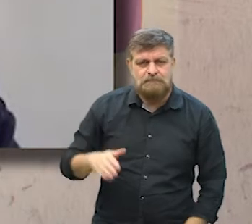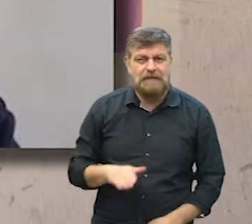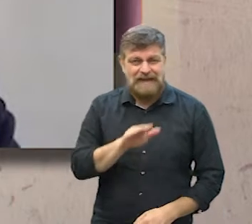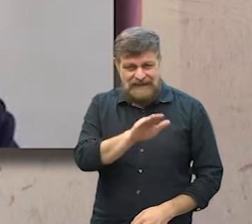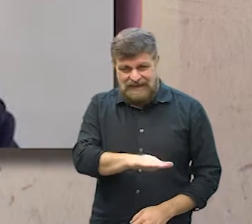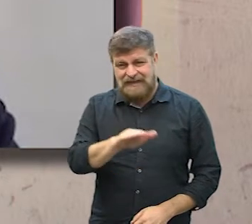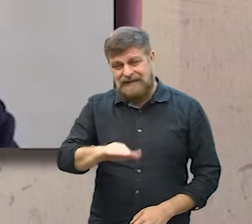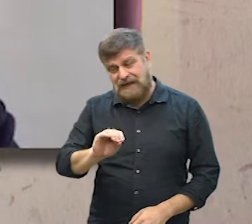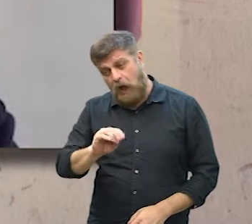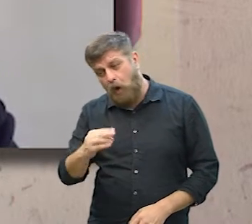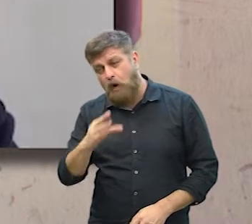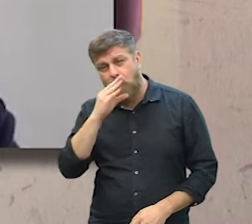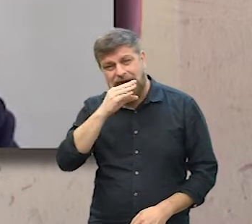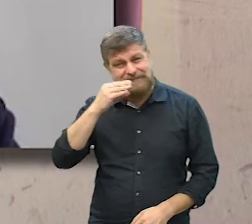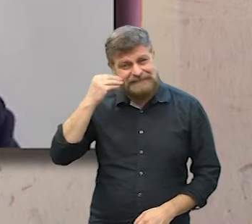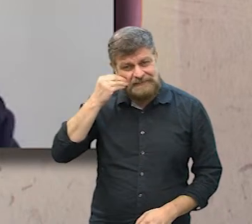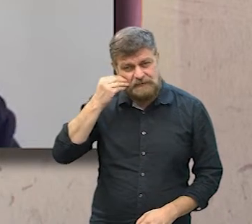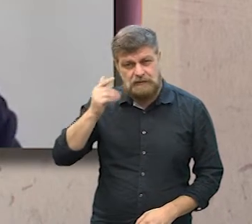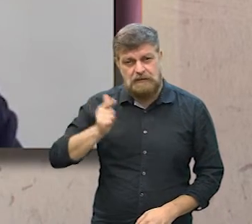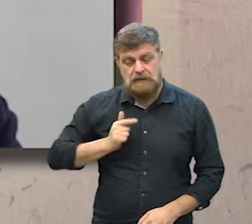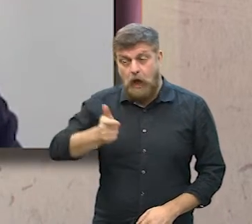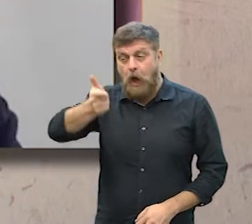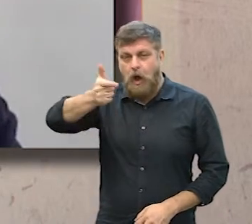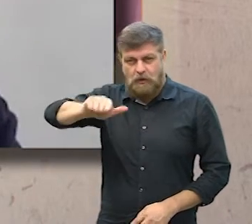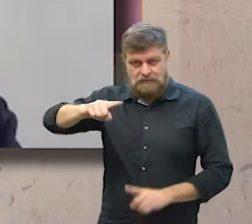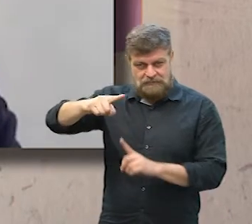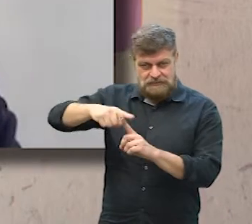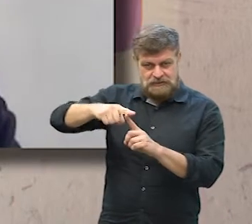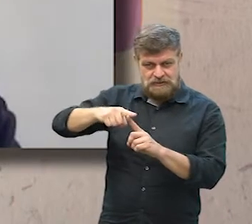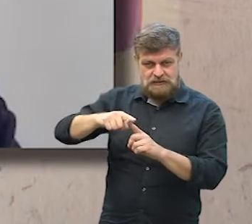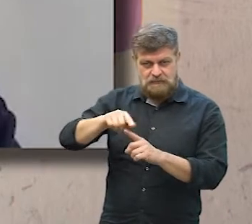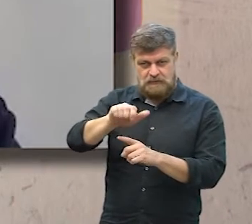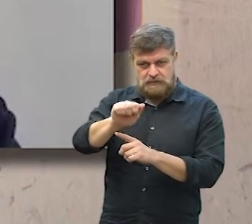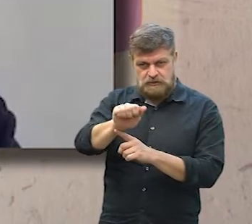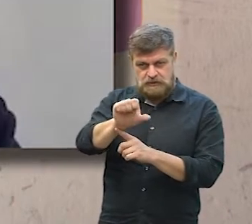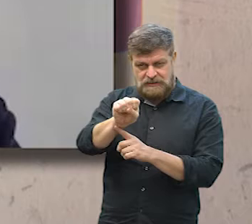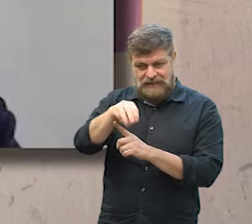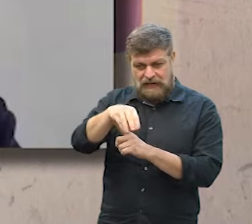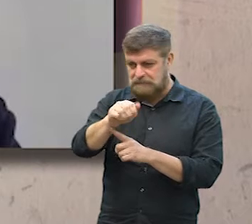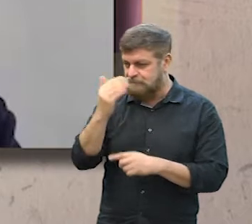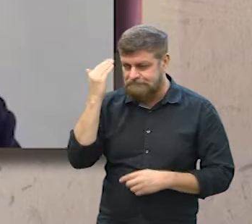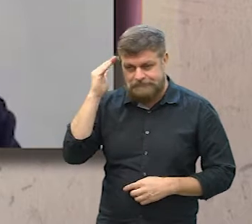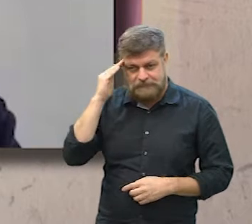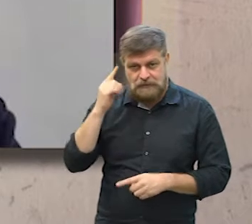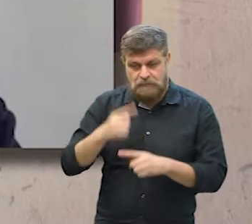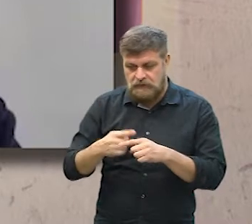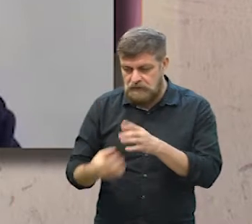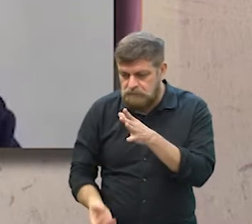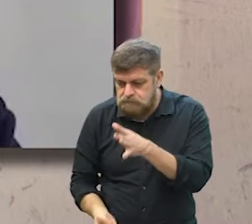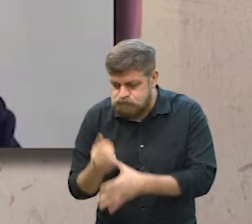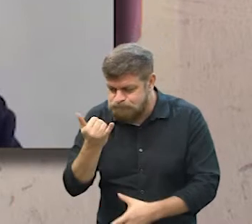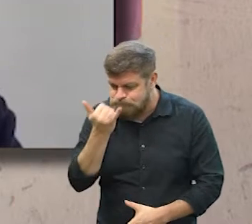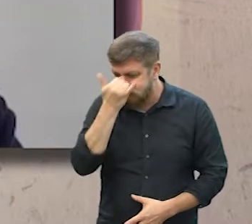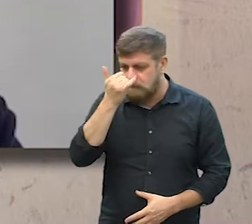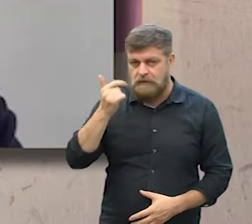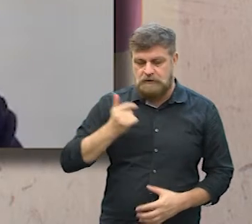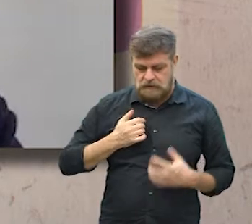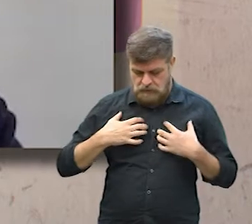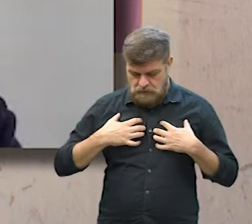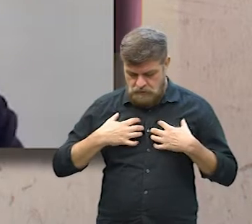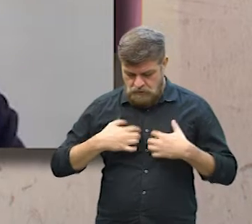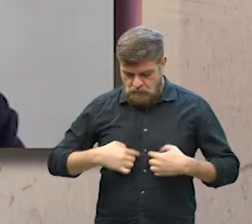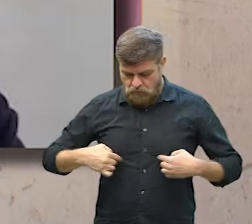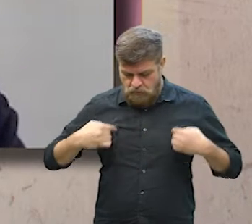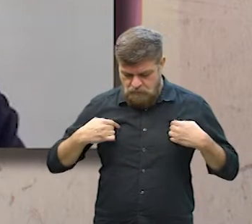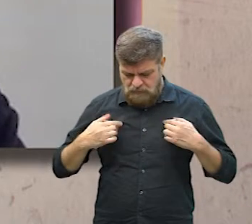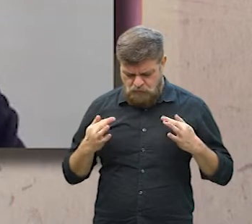criança ou adolescência, né? Tem uma outra forma de asma que a gente não entende muito bem o que desencadeia a doença, mas também tem uma inflamação da via